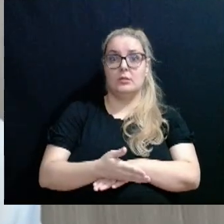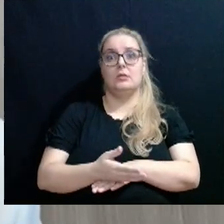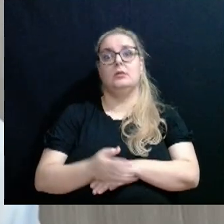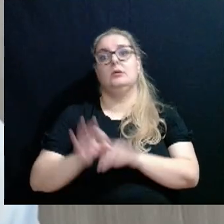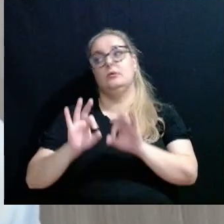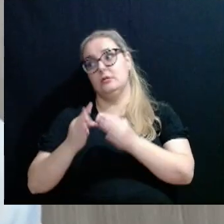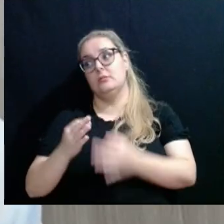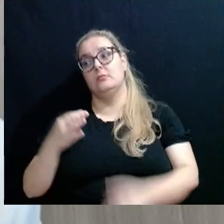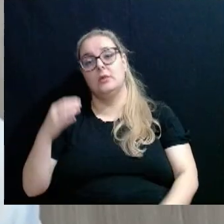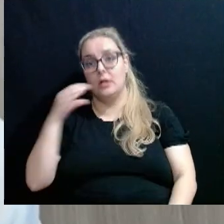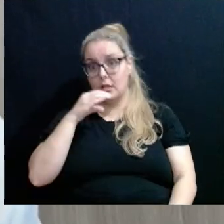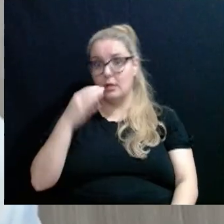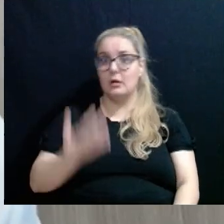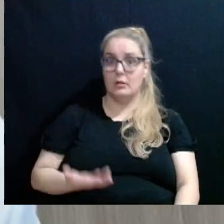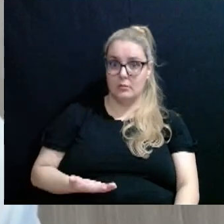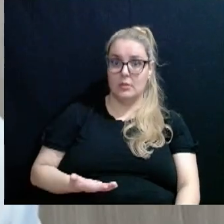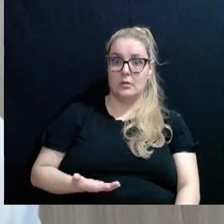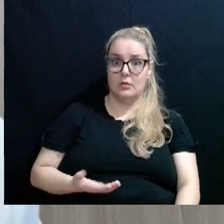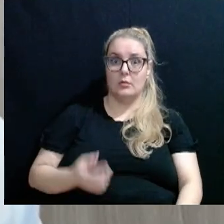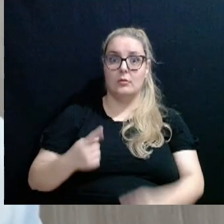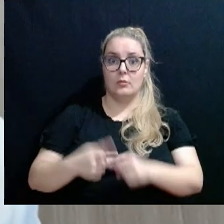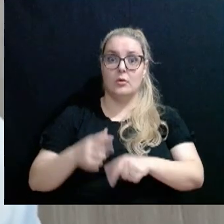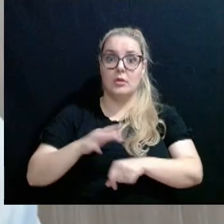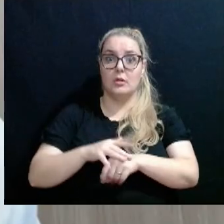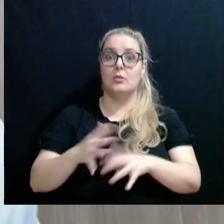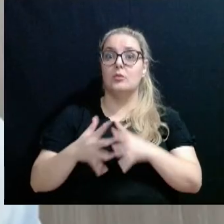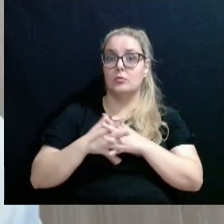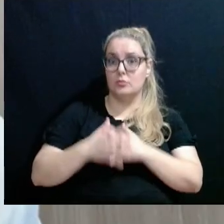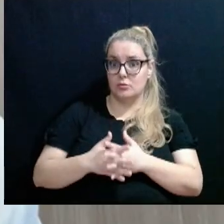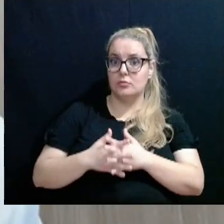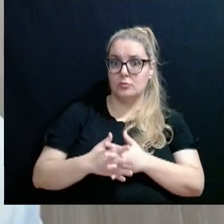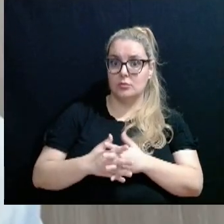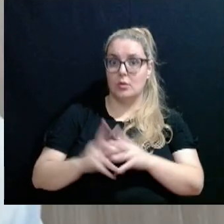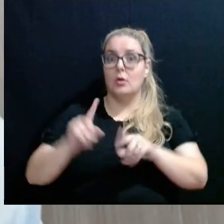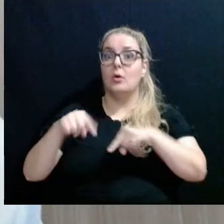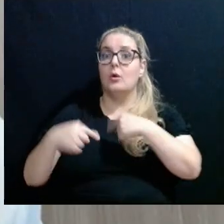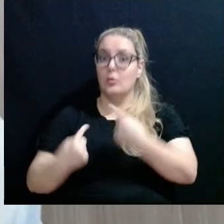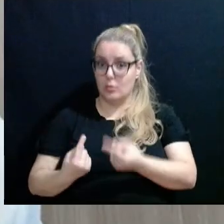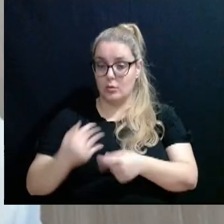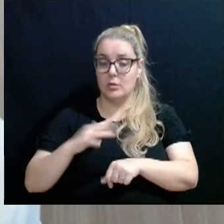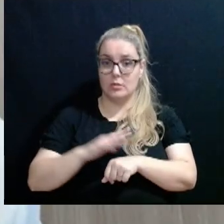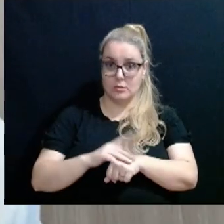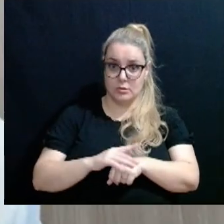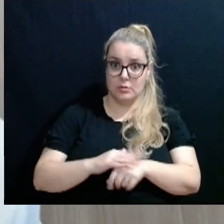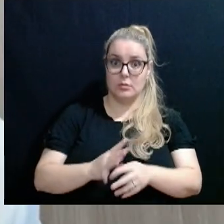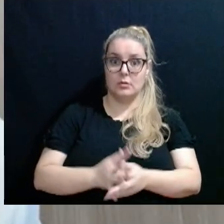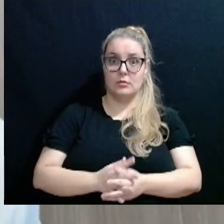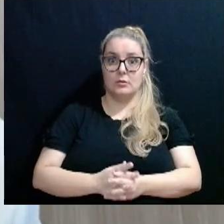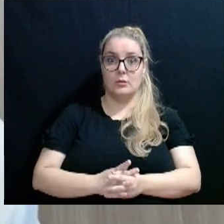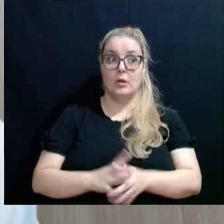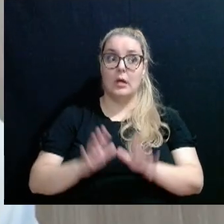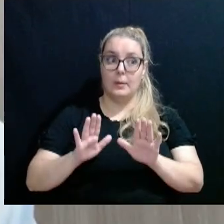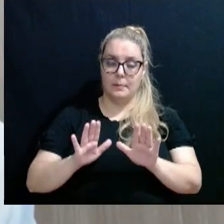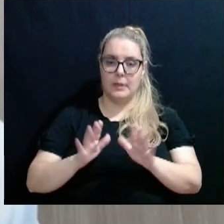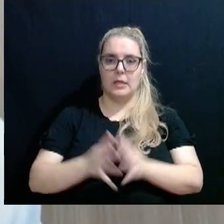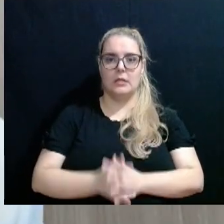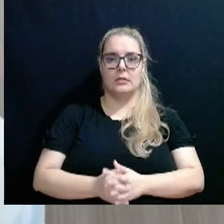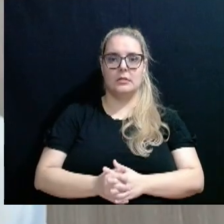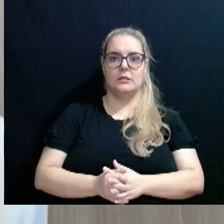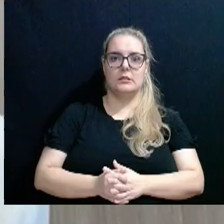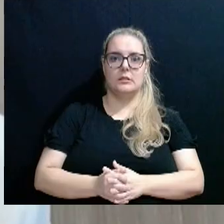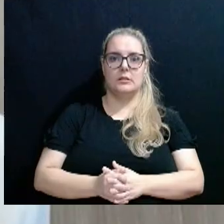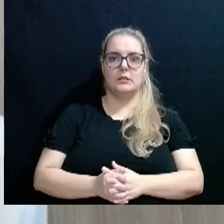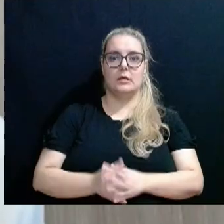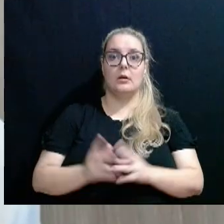acesso das famílias rapidamente, porque a doença se confunde com outras doenças. No